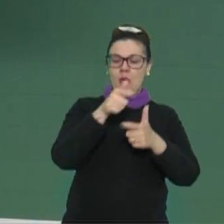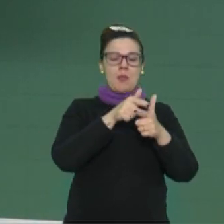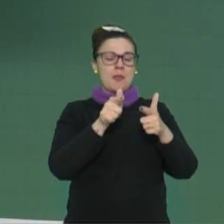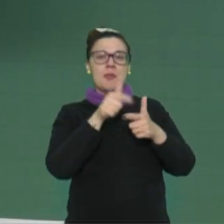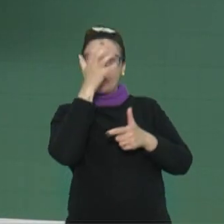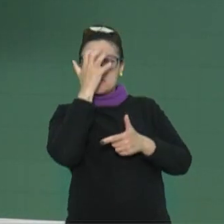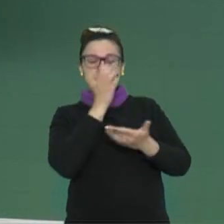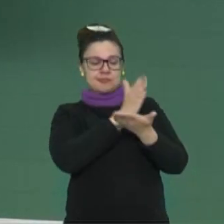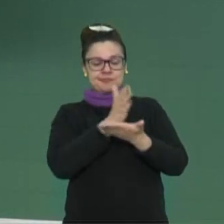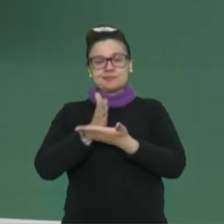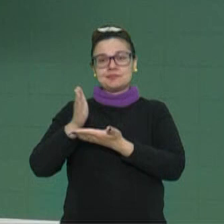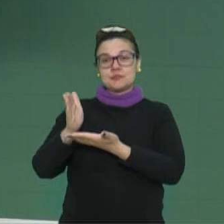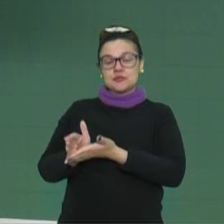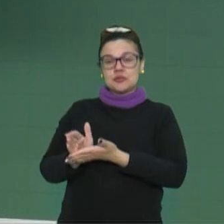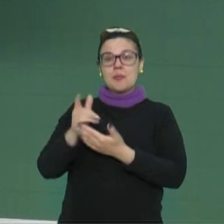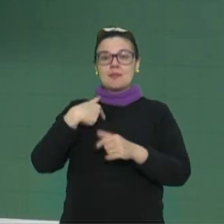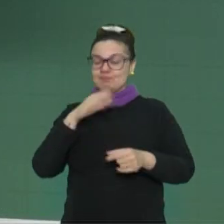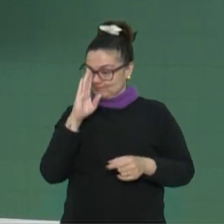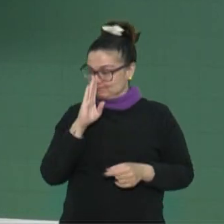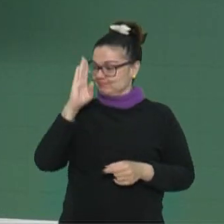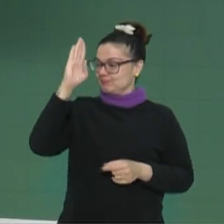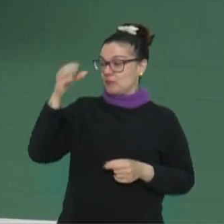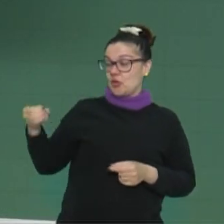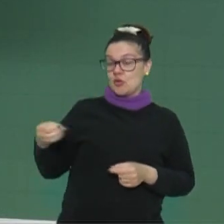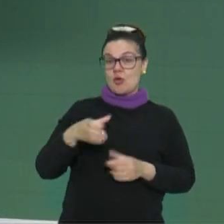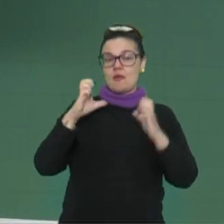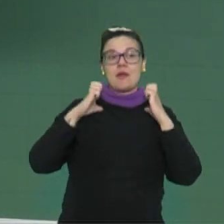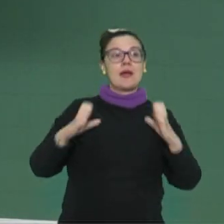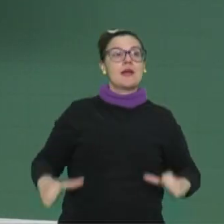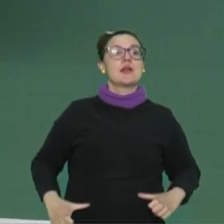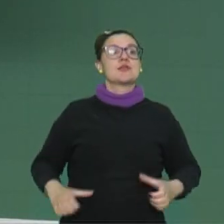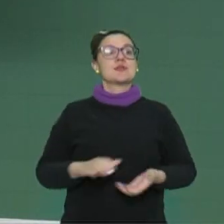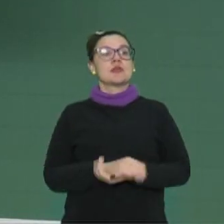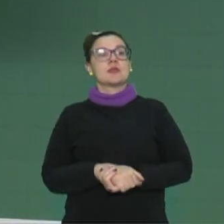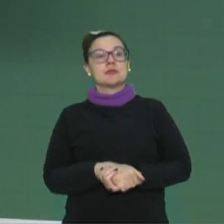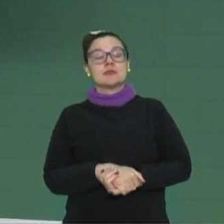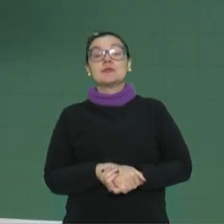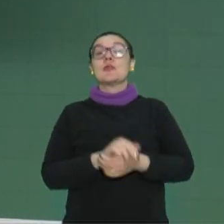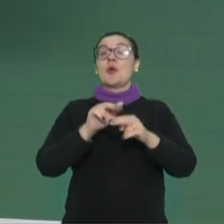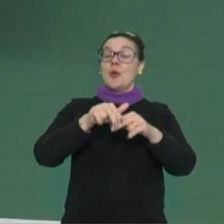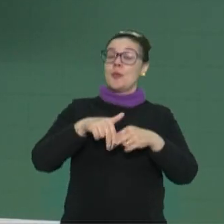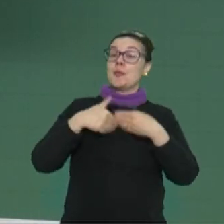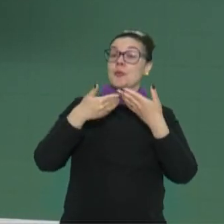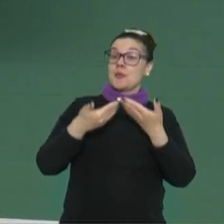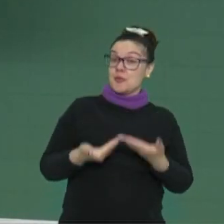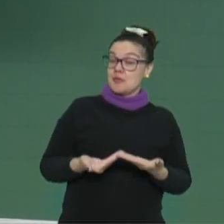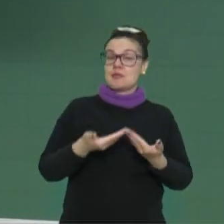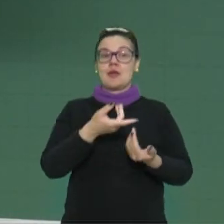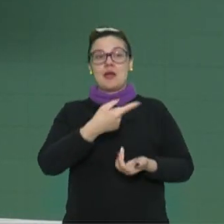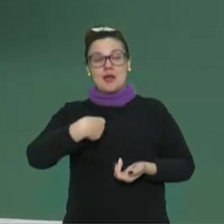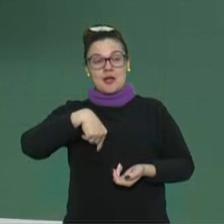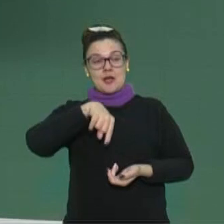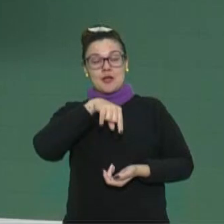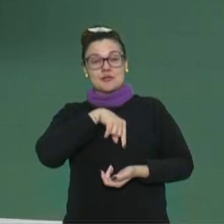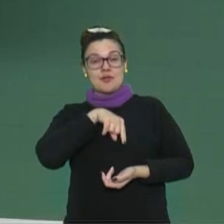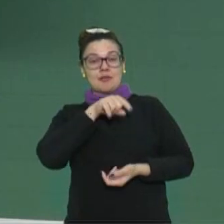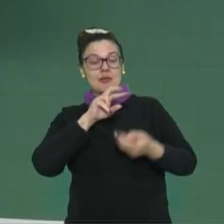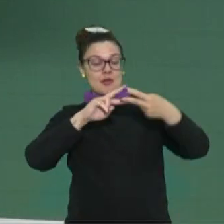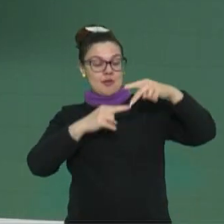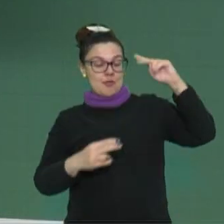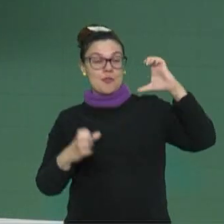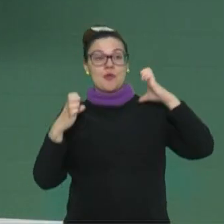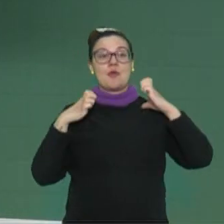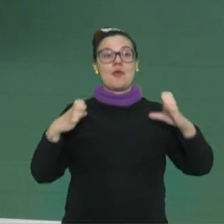nosso dia a dia se tornaram chave para esse novo modelo ético. Por isso, nós precisamos, na bioética,